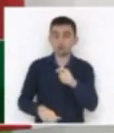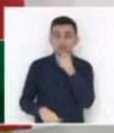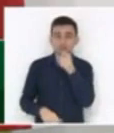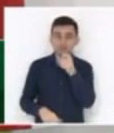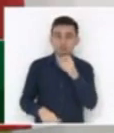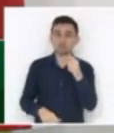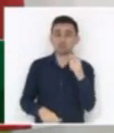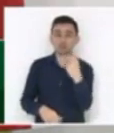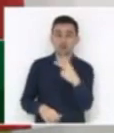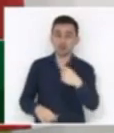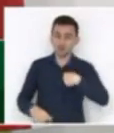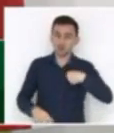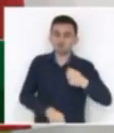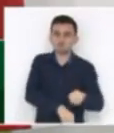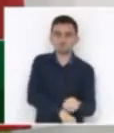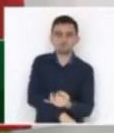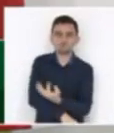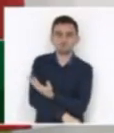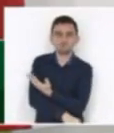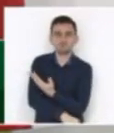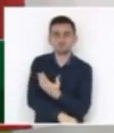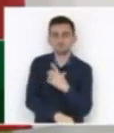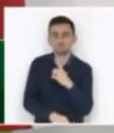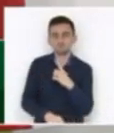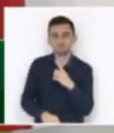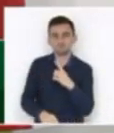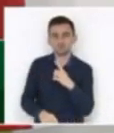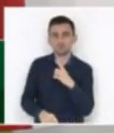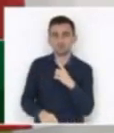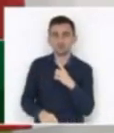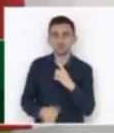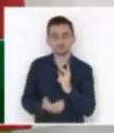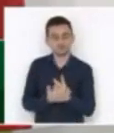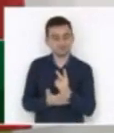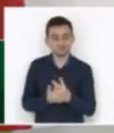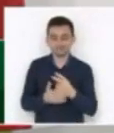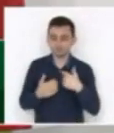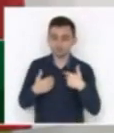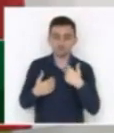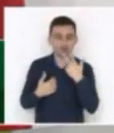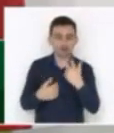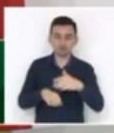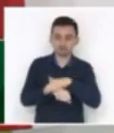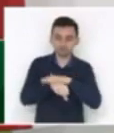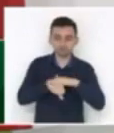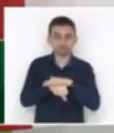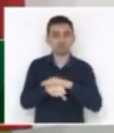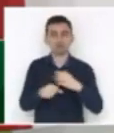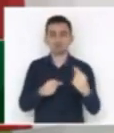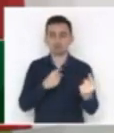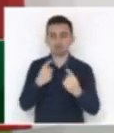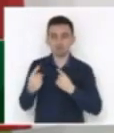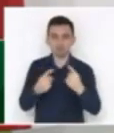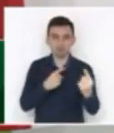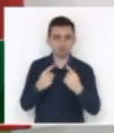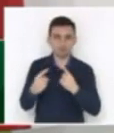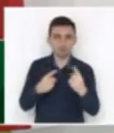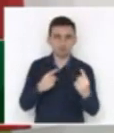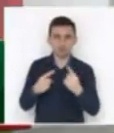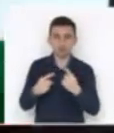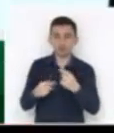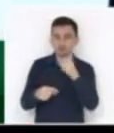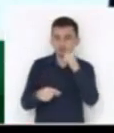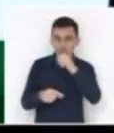sempre me emociona cada vez que eu cito nas conversas que nós temos com as